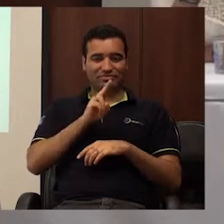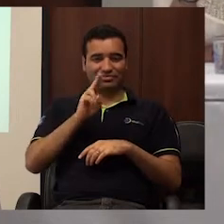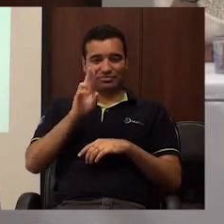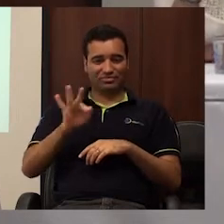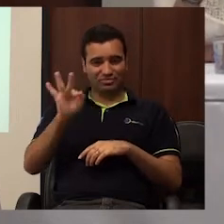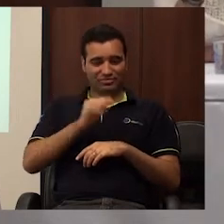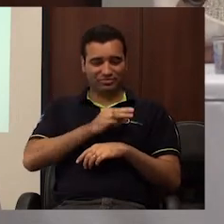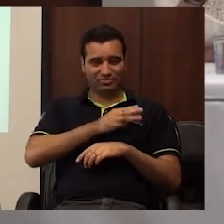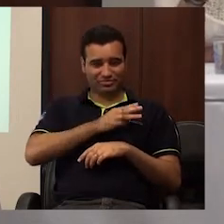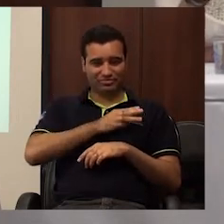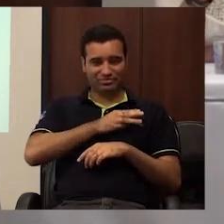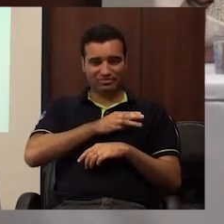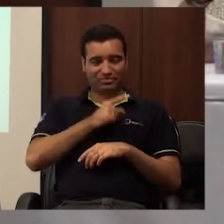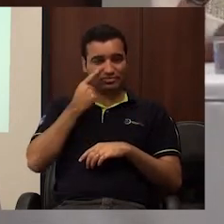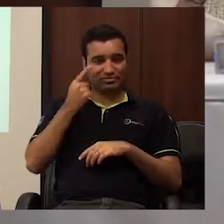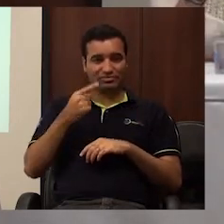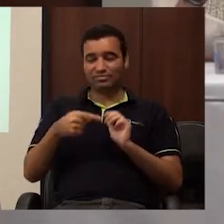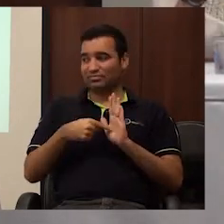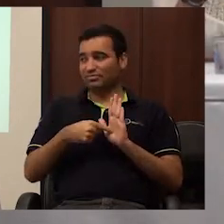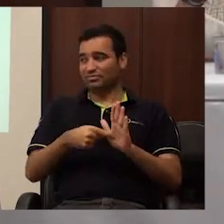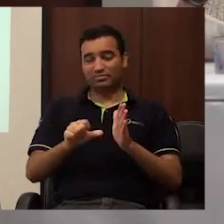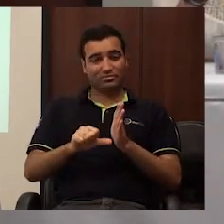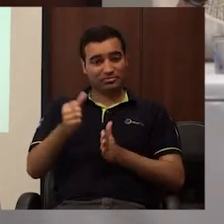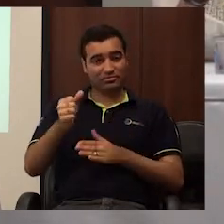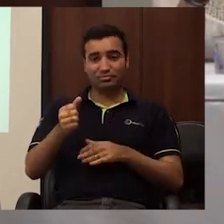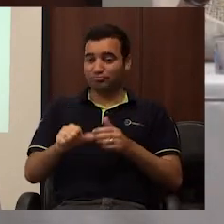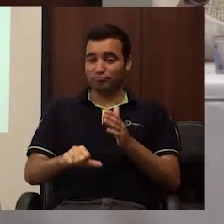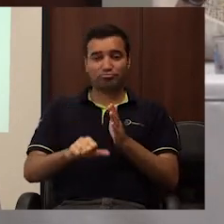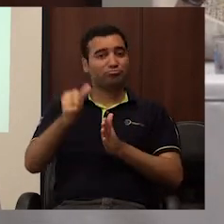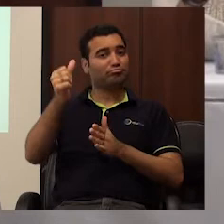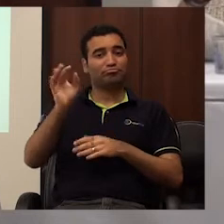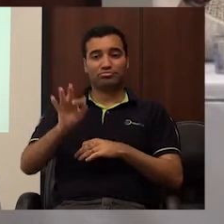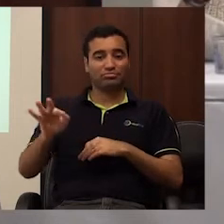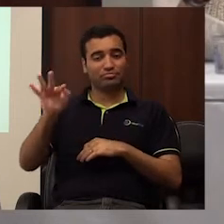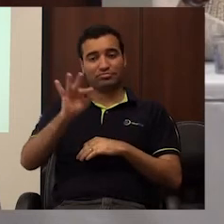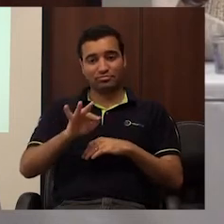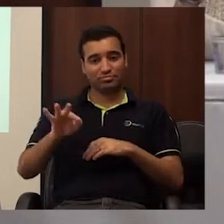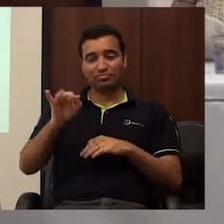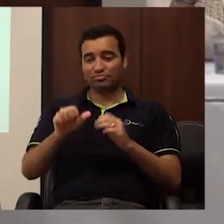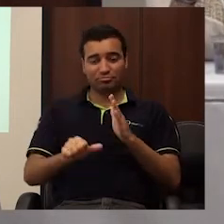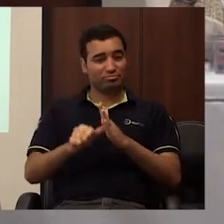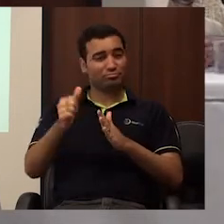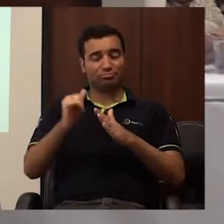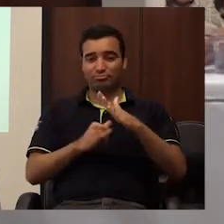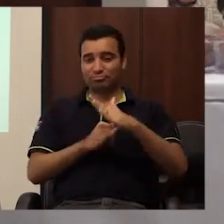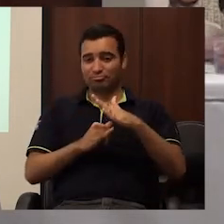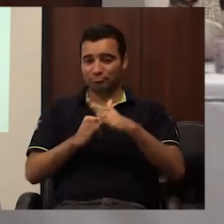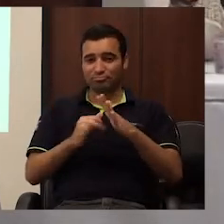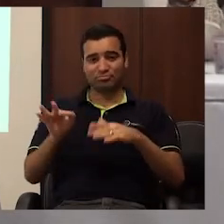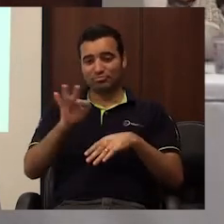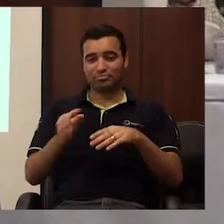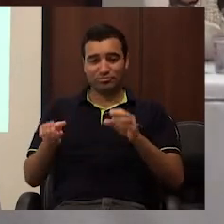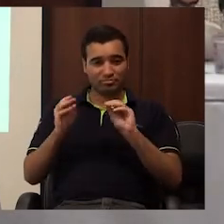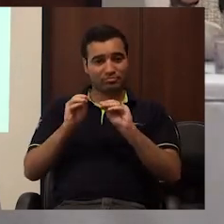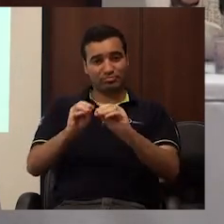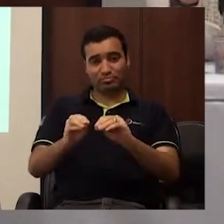que foi, eu vou mostrar para vocês, a primeira, enquanto universidade, a primeira instituição a implantar